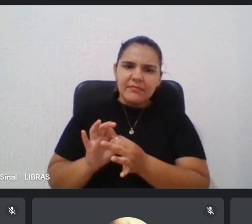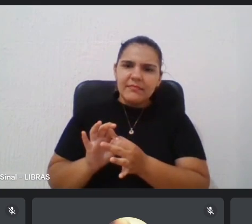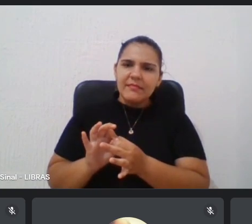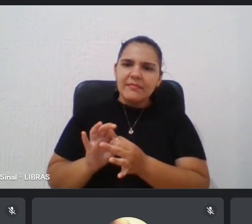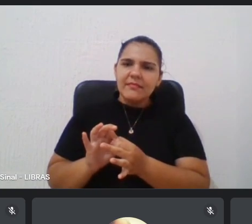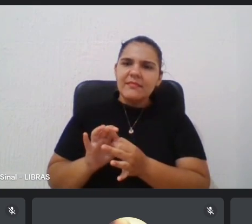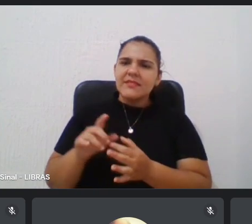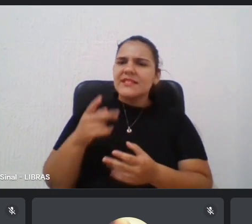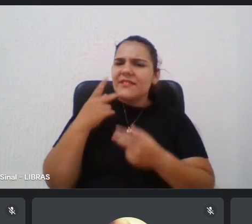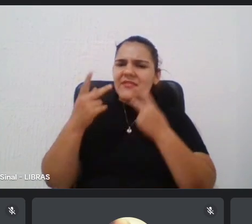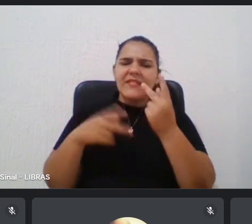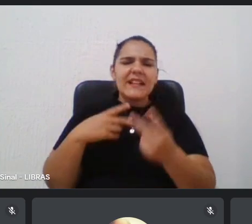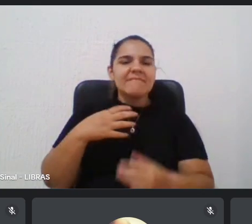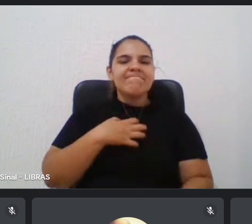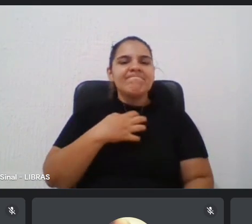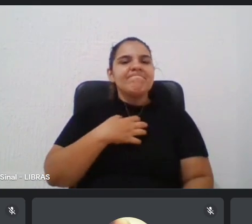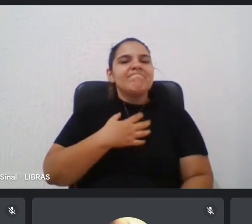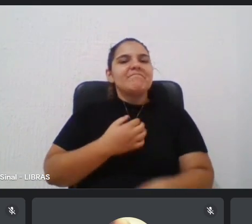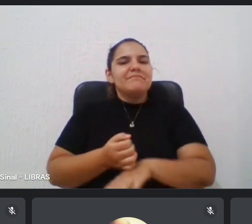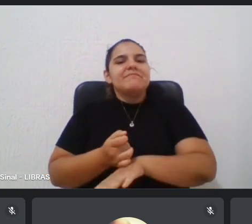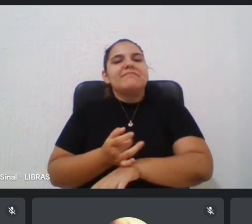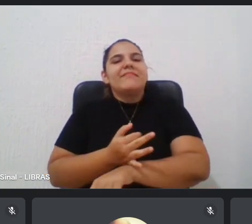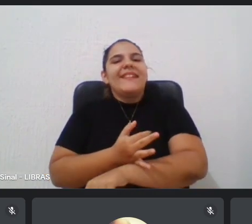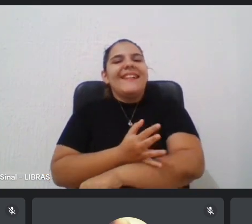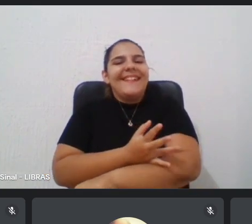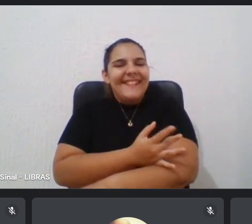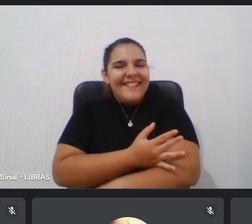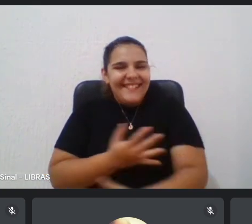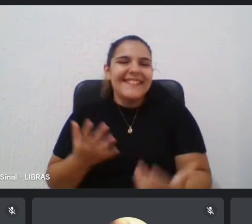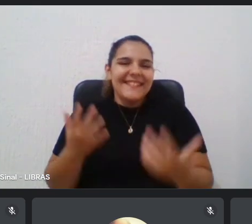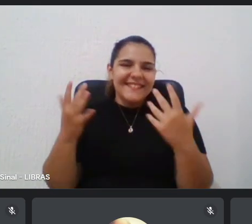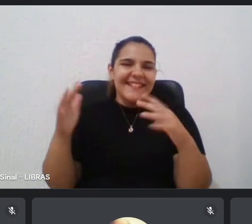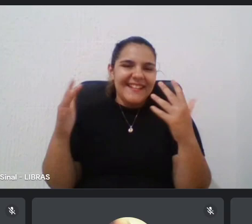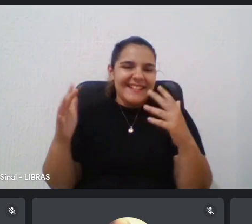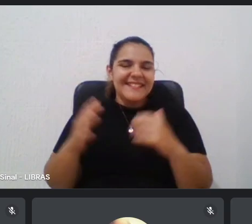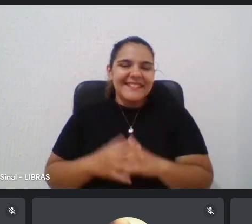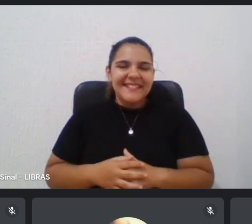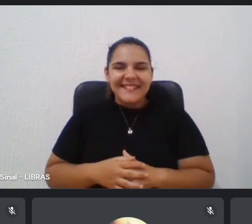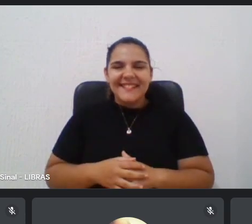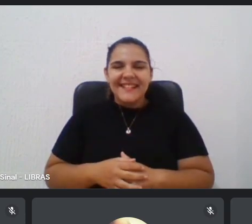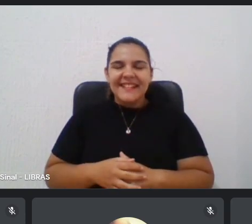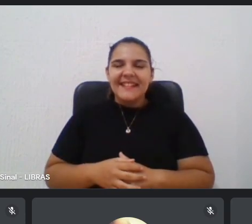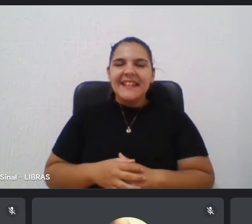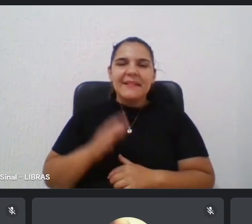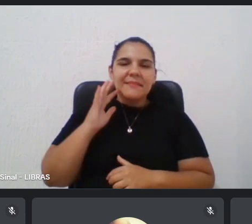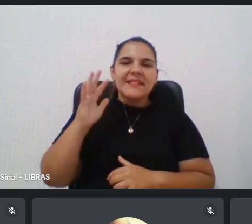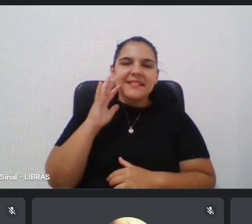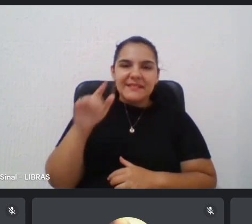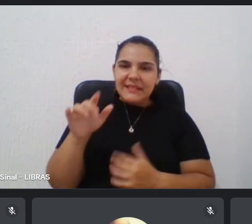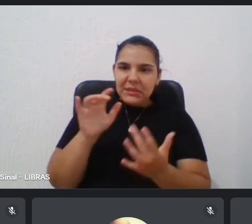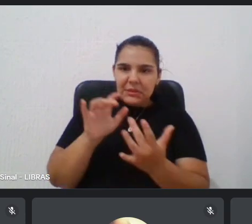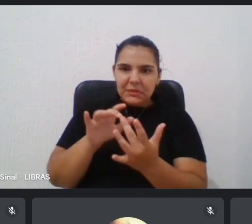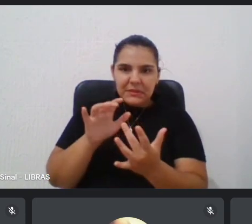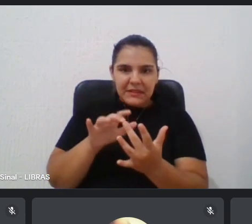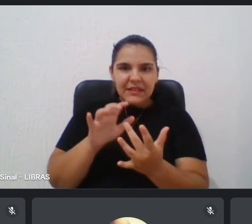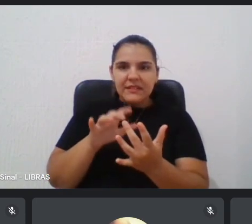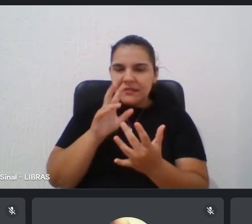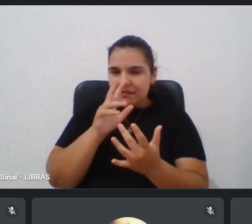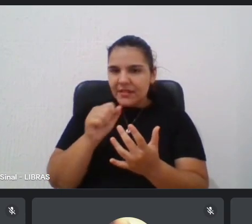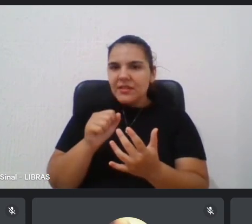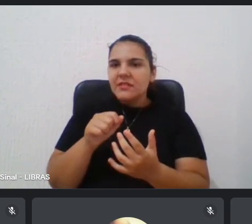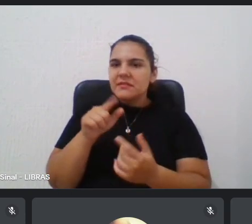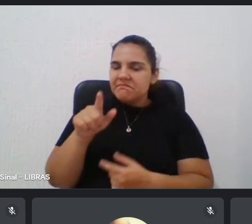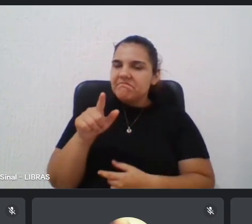aguenta. arrasou, imagina que você está tendo muito contato. Inclusive, é muito forte a cultura popular, a cultura